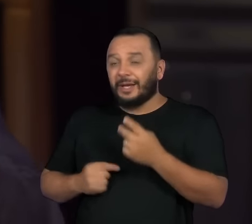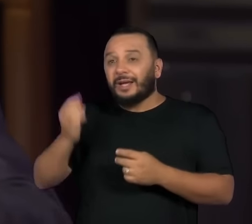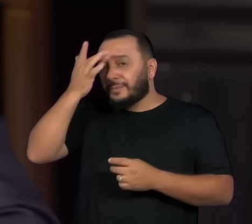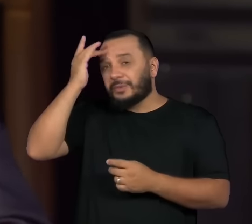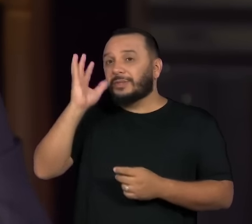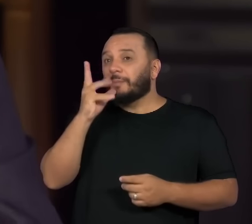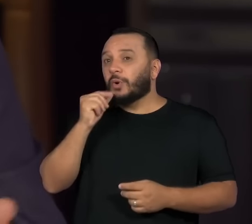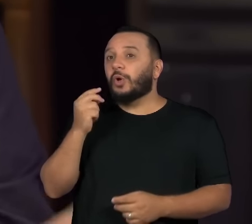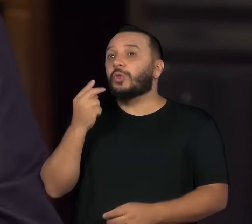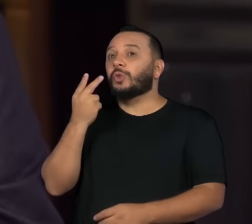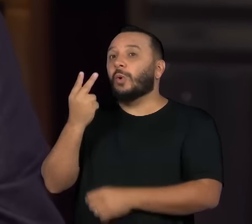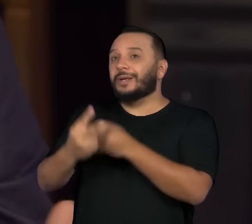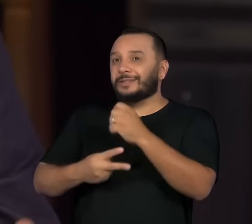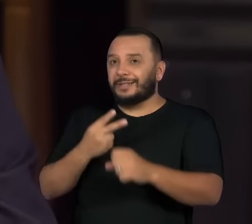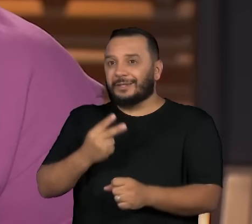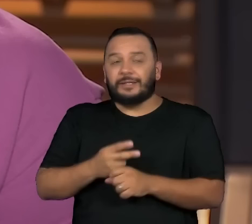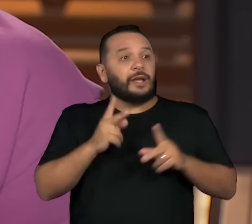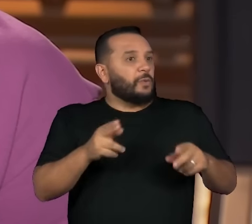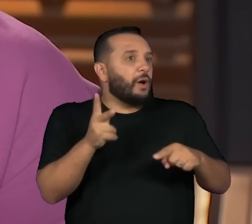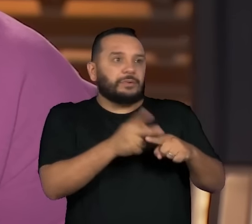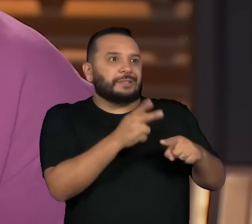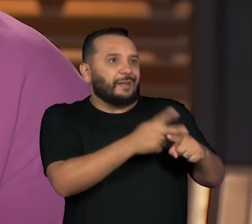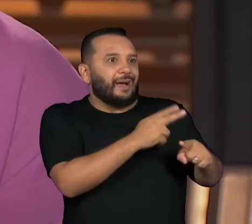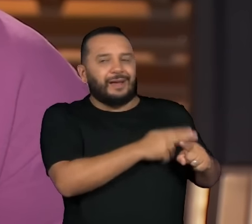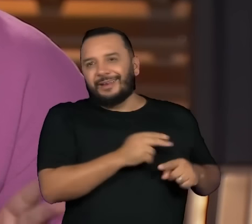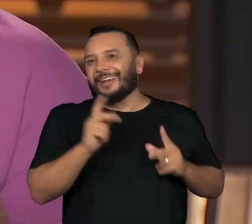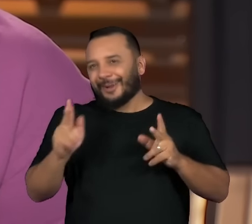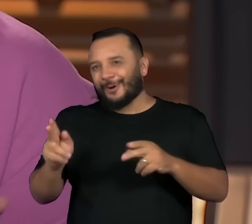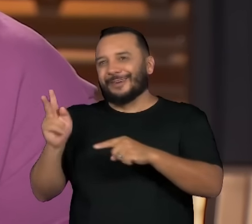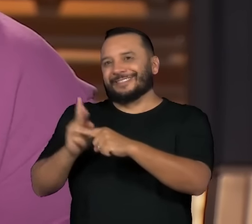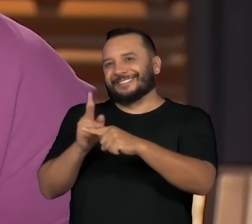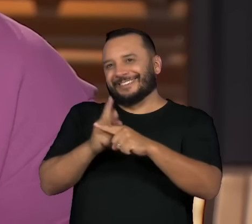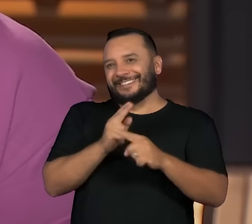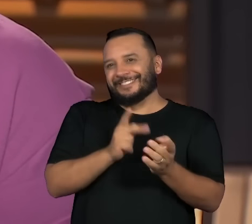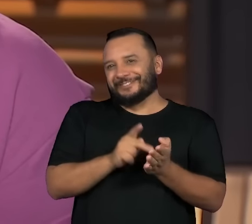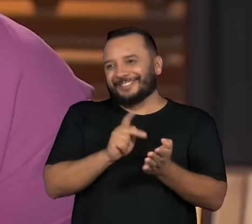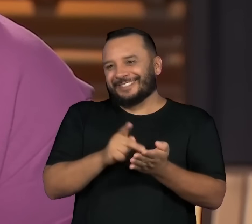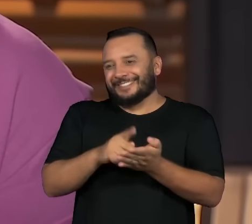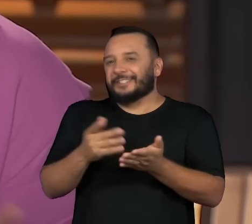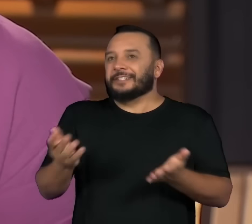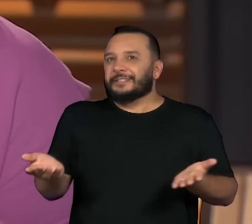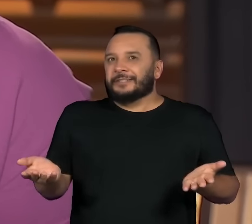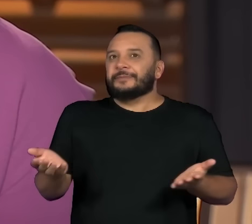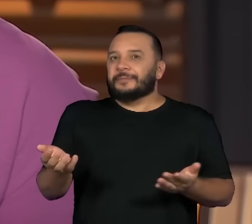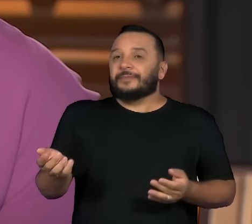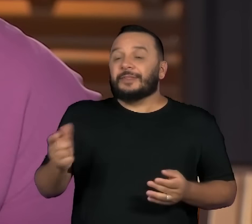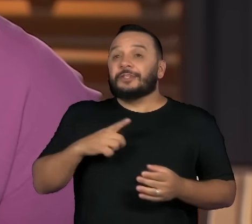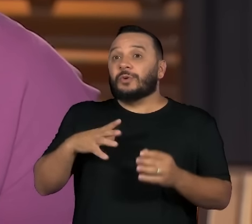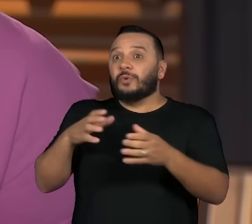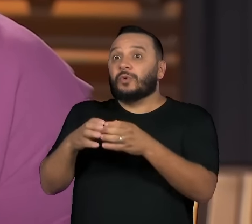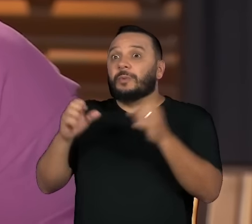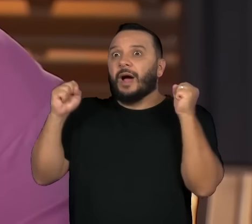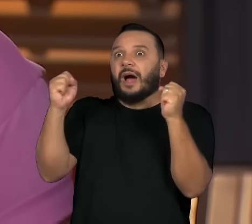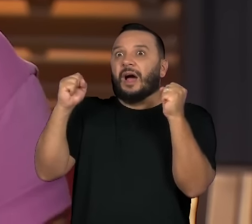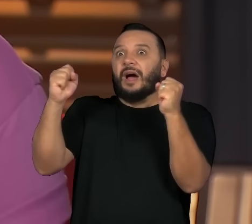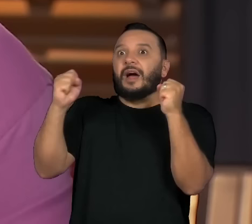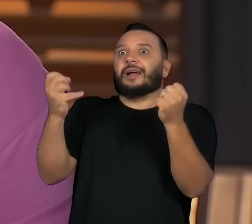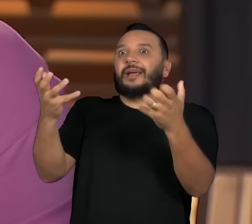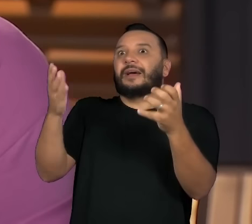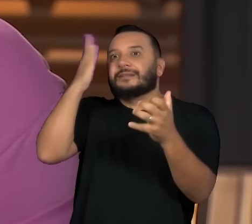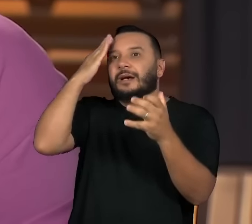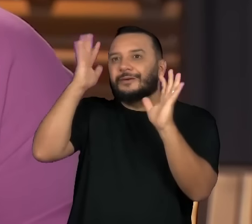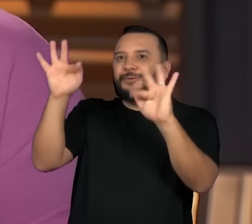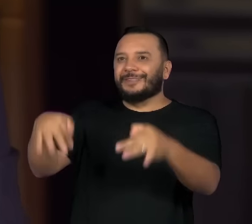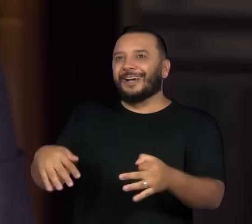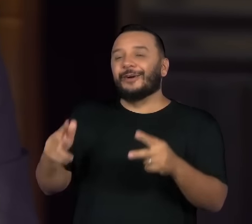como se fosse uma série que Exato, era, tava né? ali uma série e era, assim, um time torcendo. Sei. Basicamente, era uma